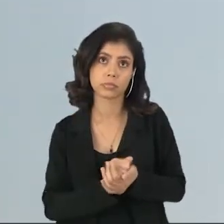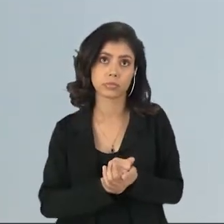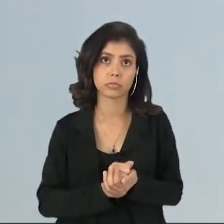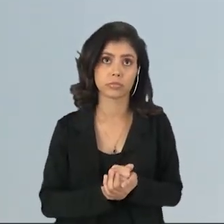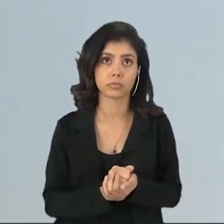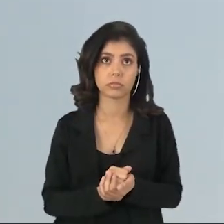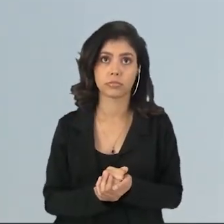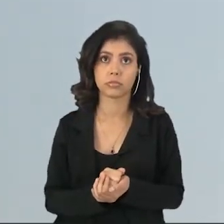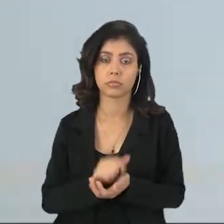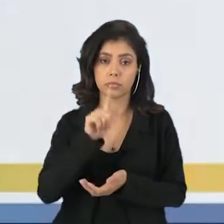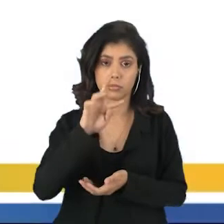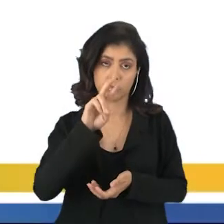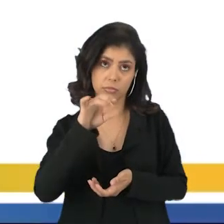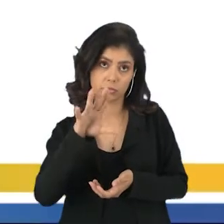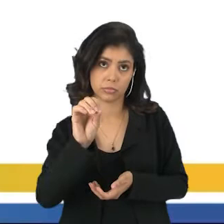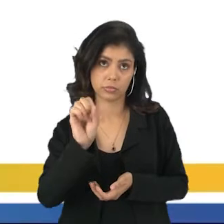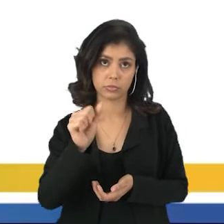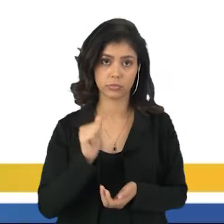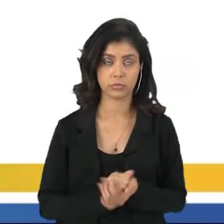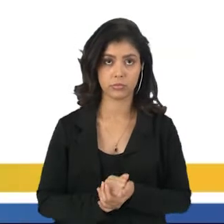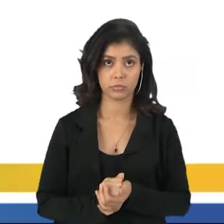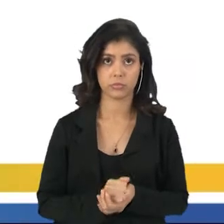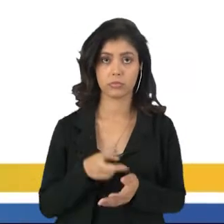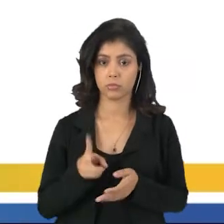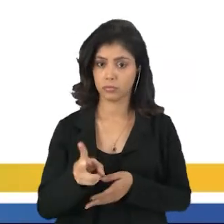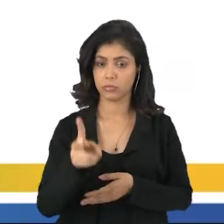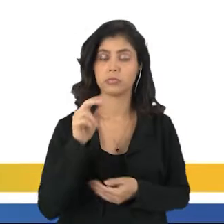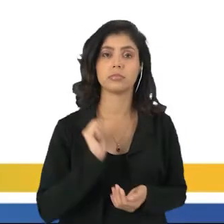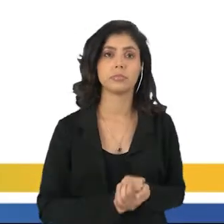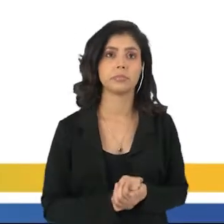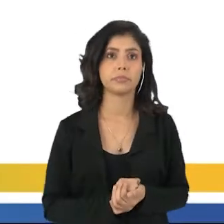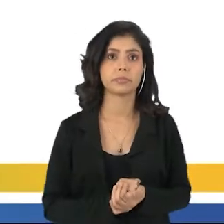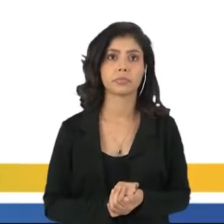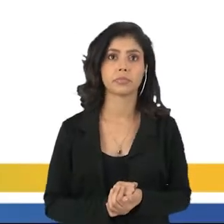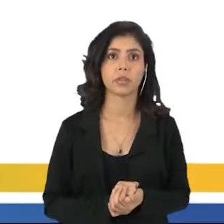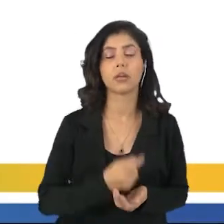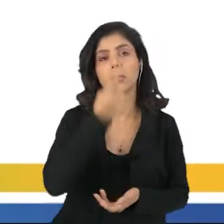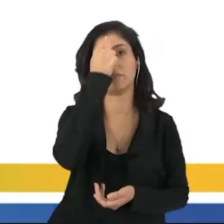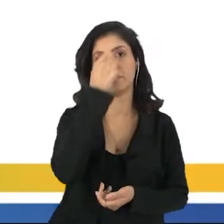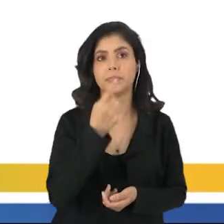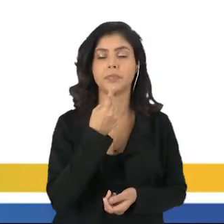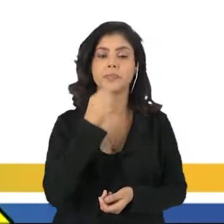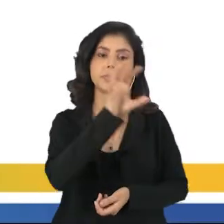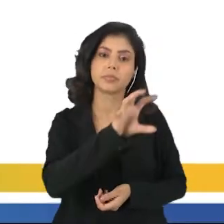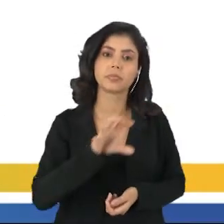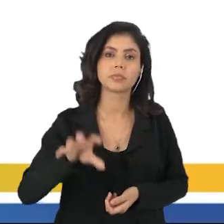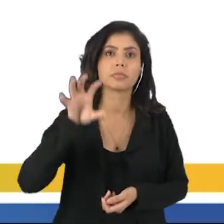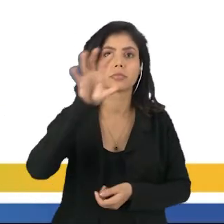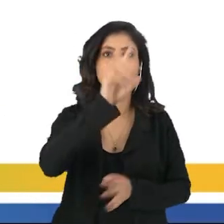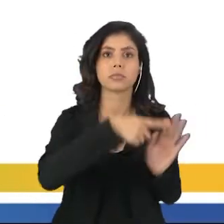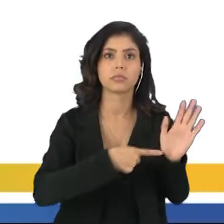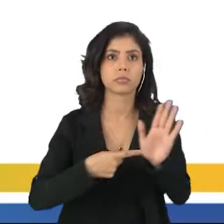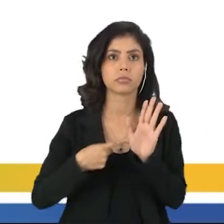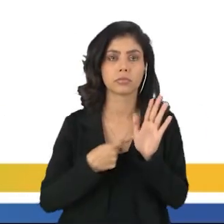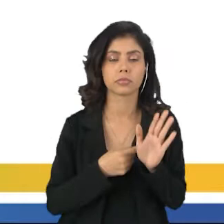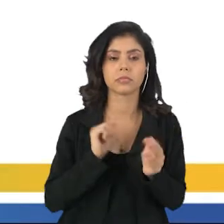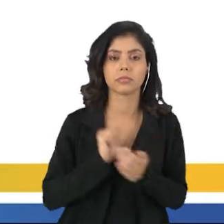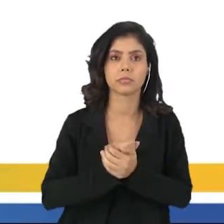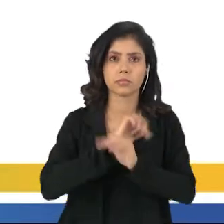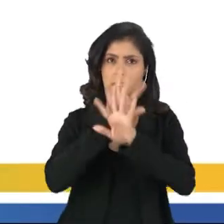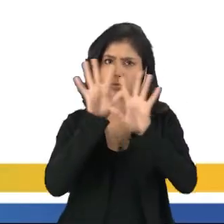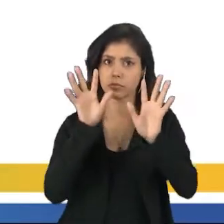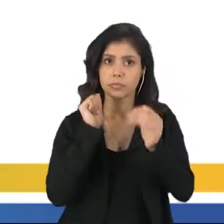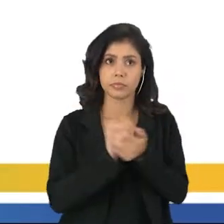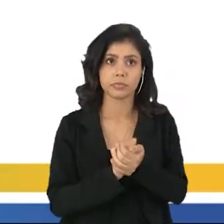e os latinos. Na sequência, você tem aí na tela um mapa demonstrando exatamente isso de maneira bem